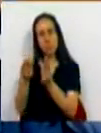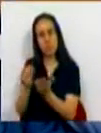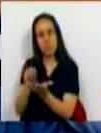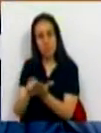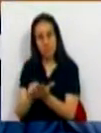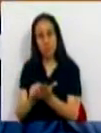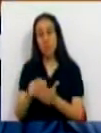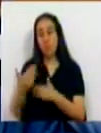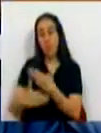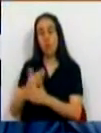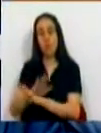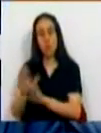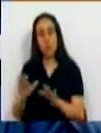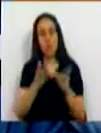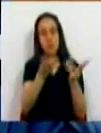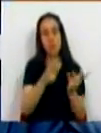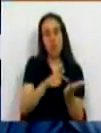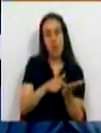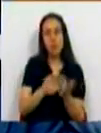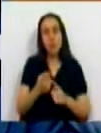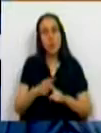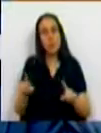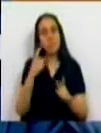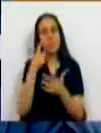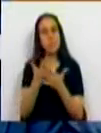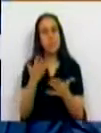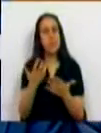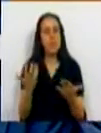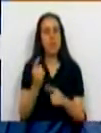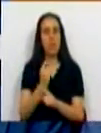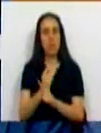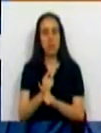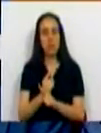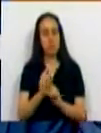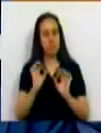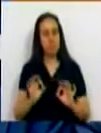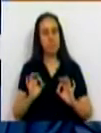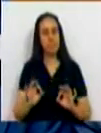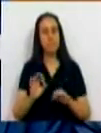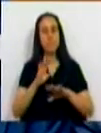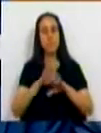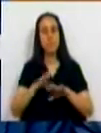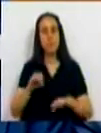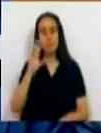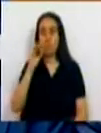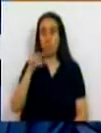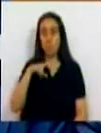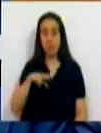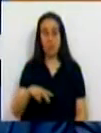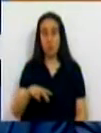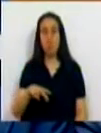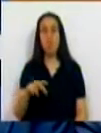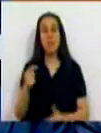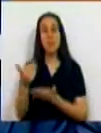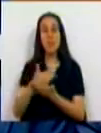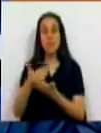e o orçamentado, a única divergência relevante é a que se prende, precisamente, com o facto do Banco de Portugal não ter pago os